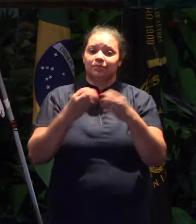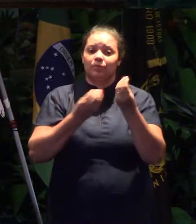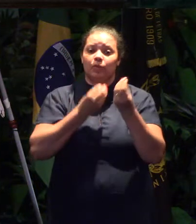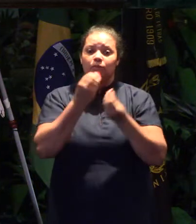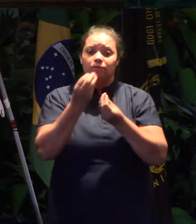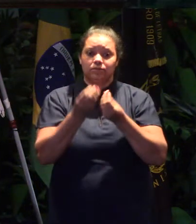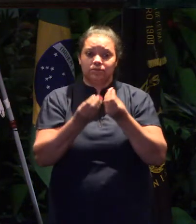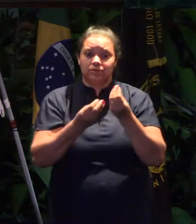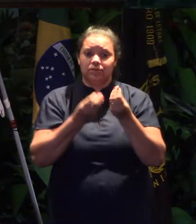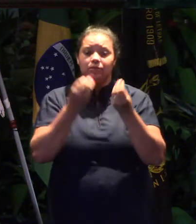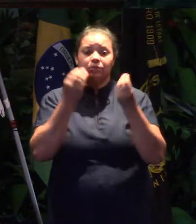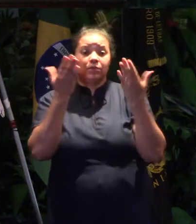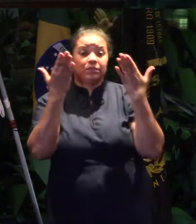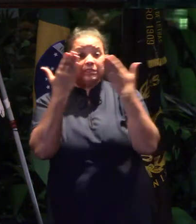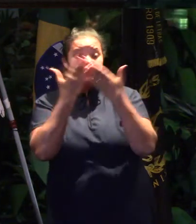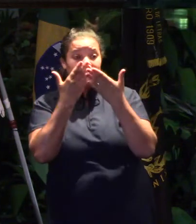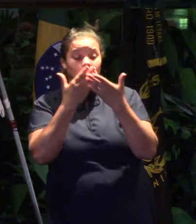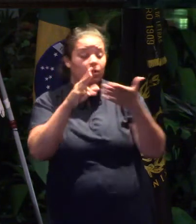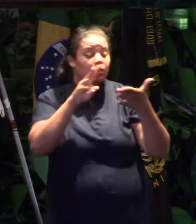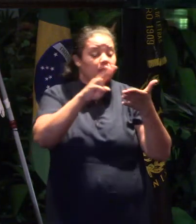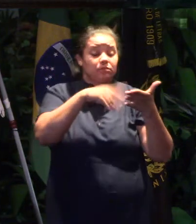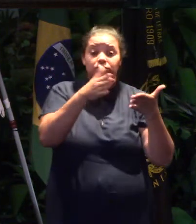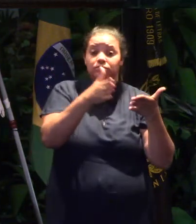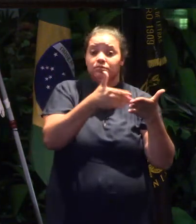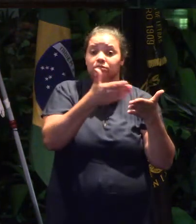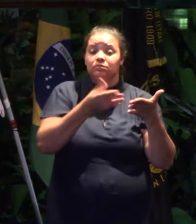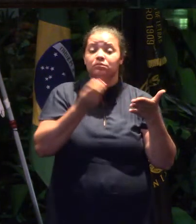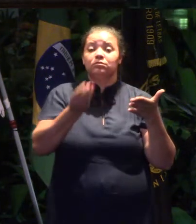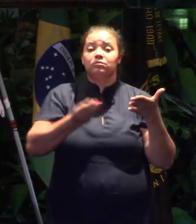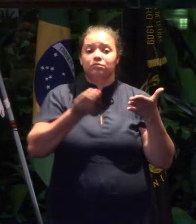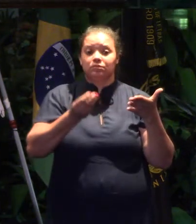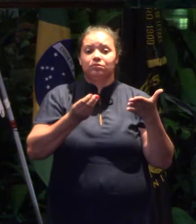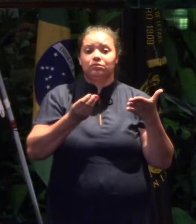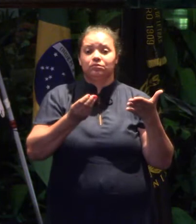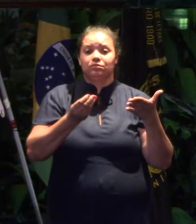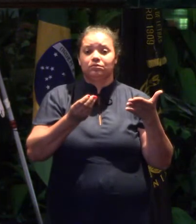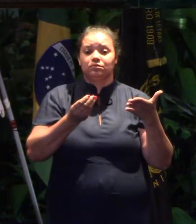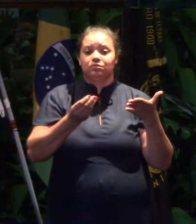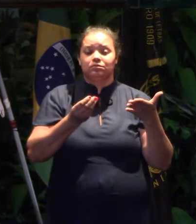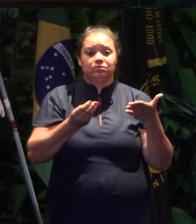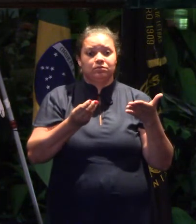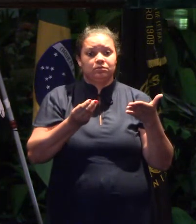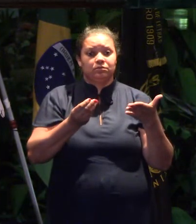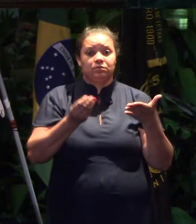entre cegos, livros, né, e está muito longe de querer